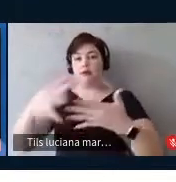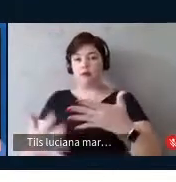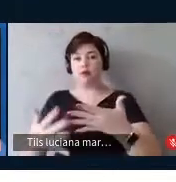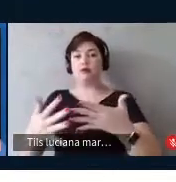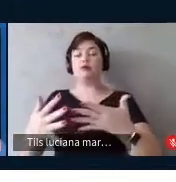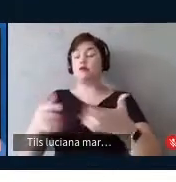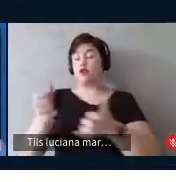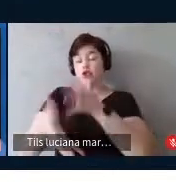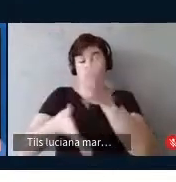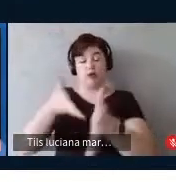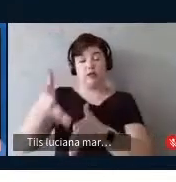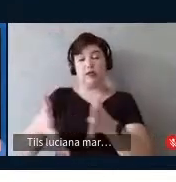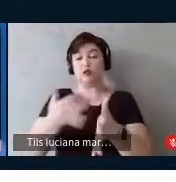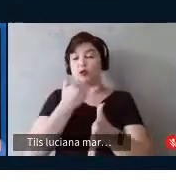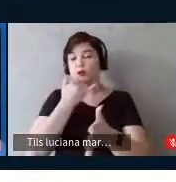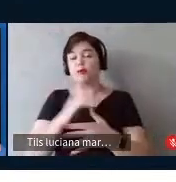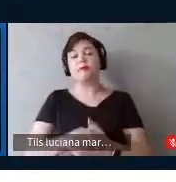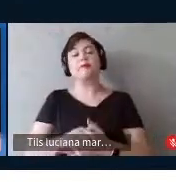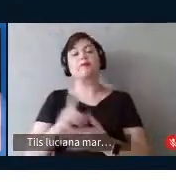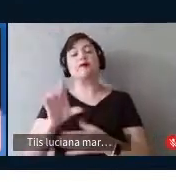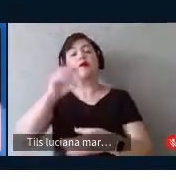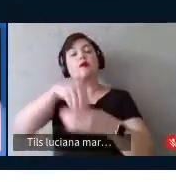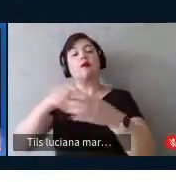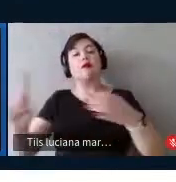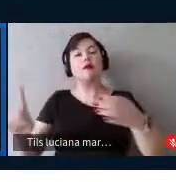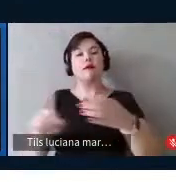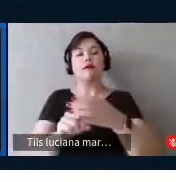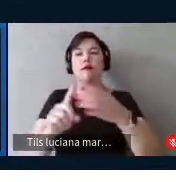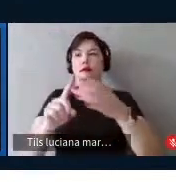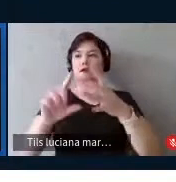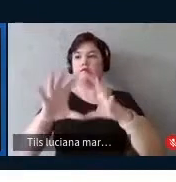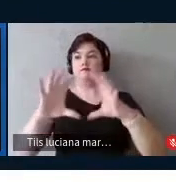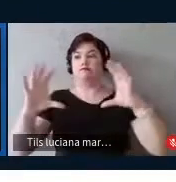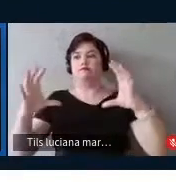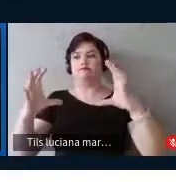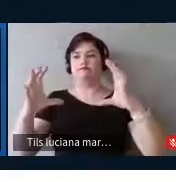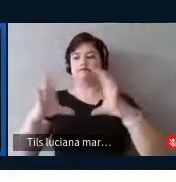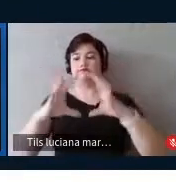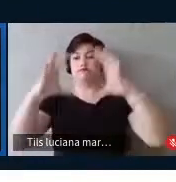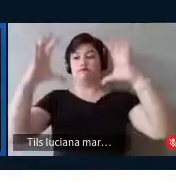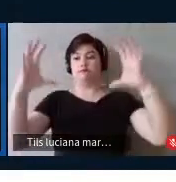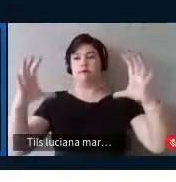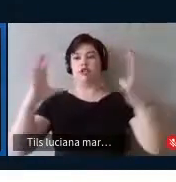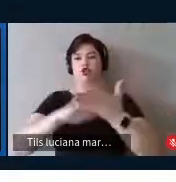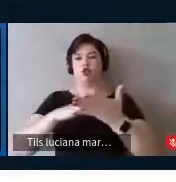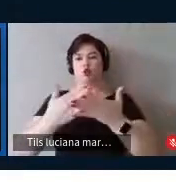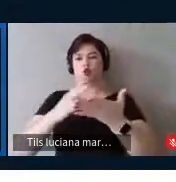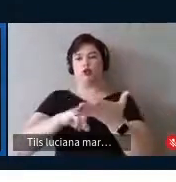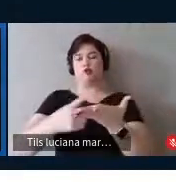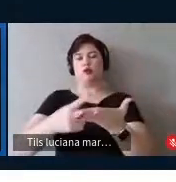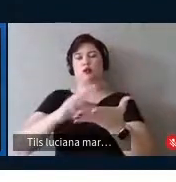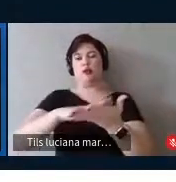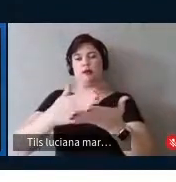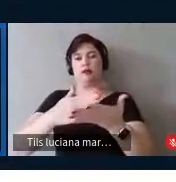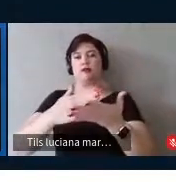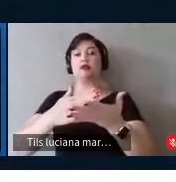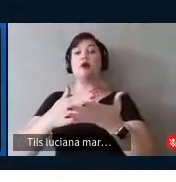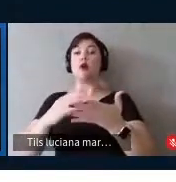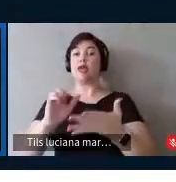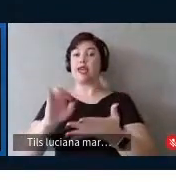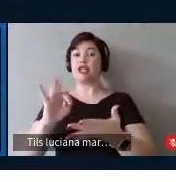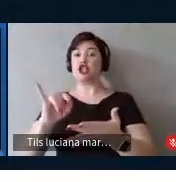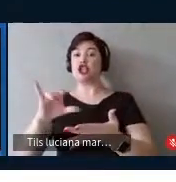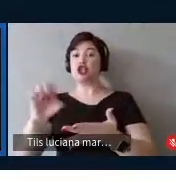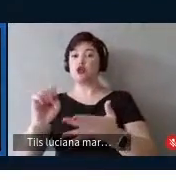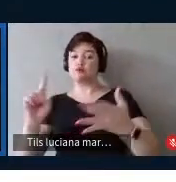ele como um campo emergente dentro desse campo maior, que é o estudo da tradução e da interpretação, mostrando as